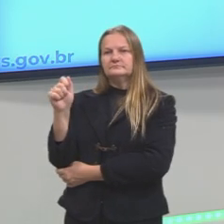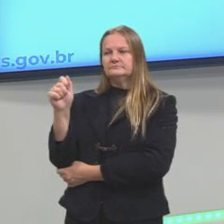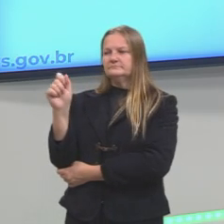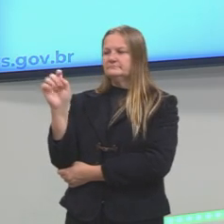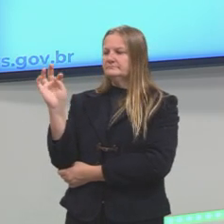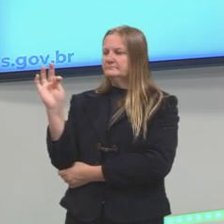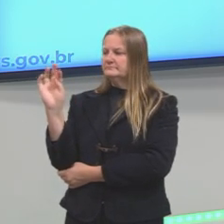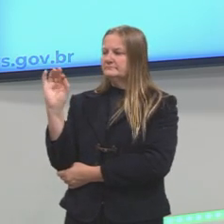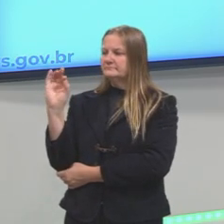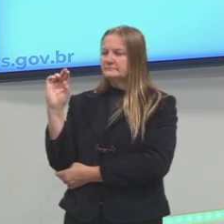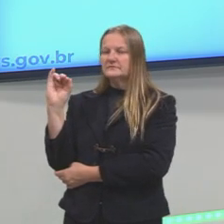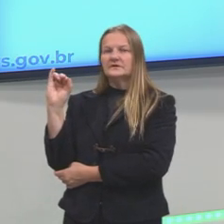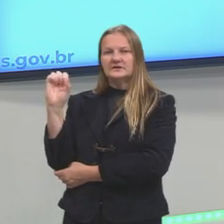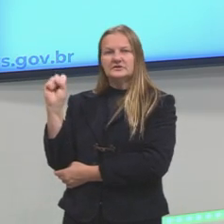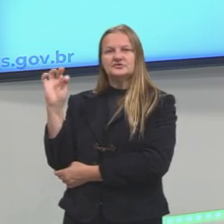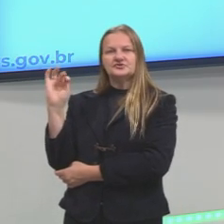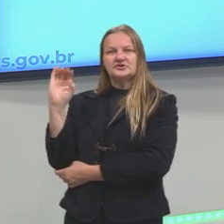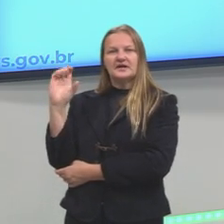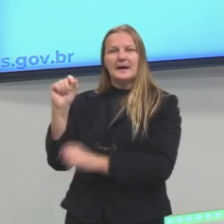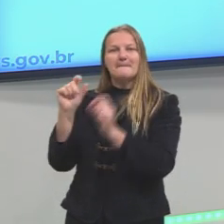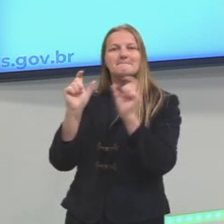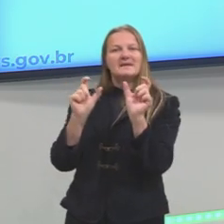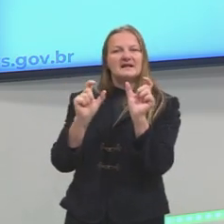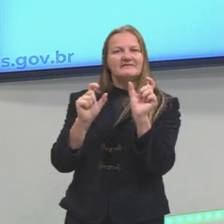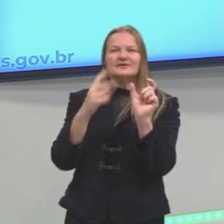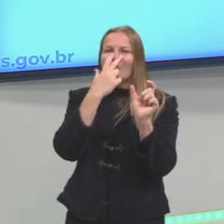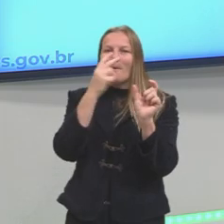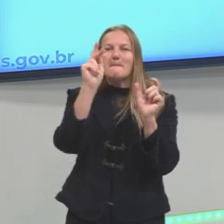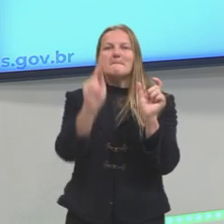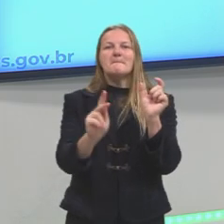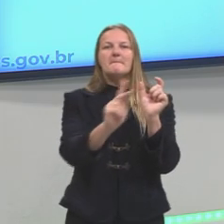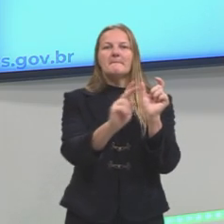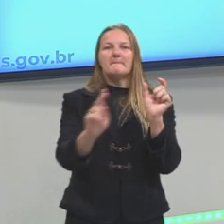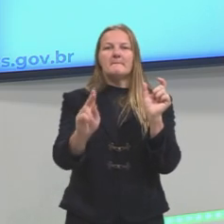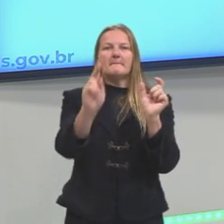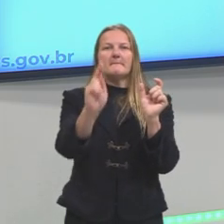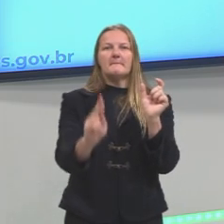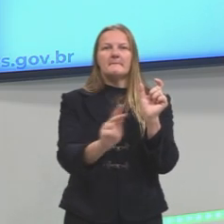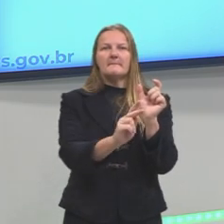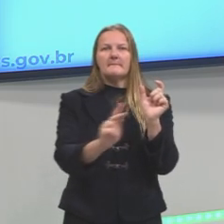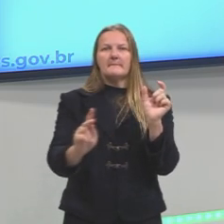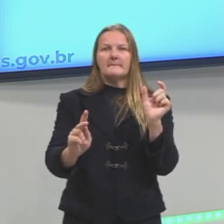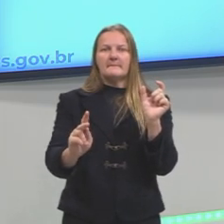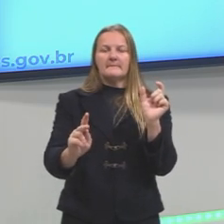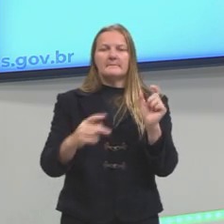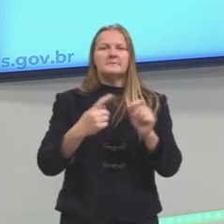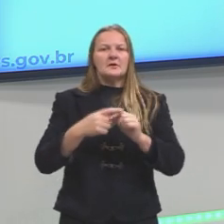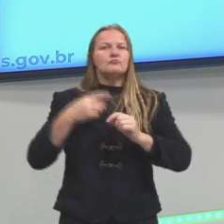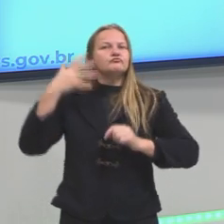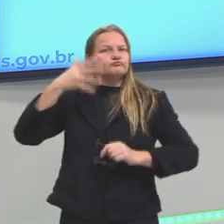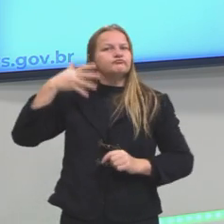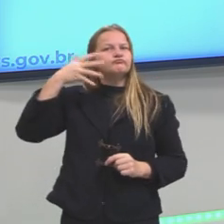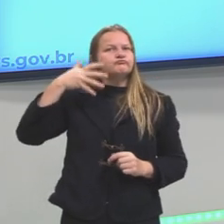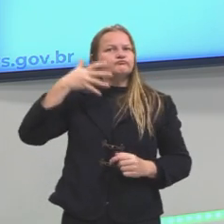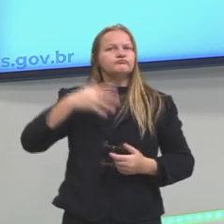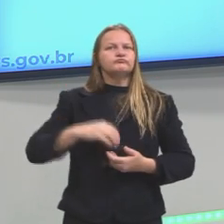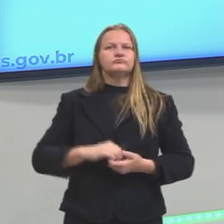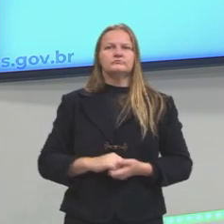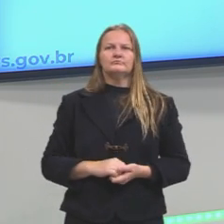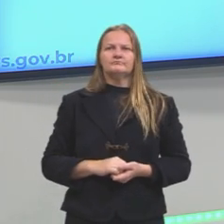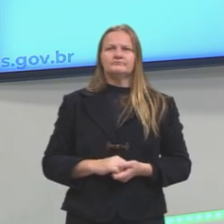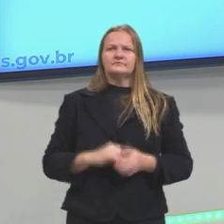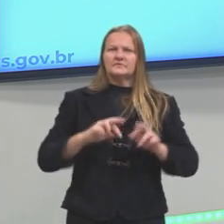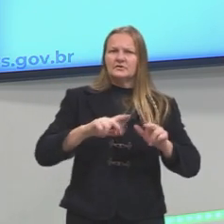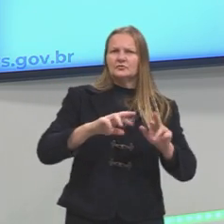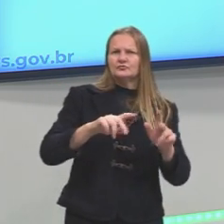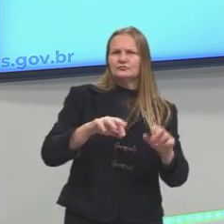padres por isso Patrícia que os padres da Igreja Católica do cristianismo que começa essas pregações é a passa